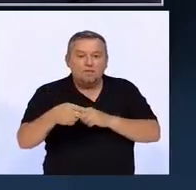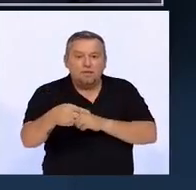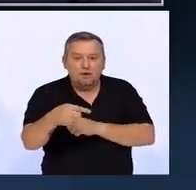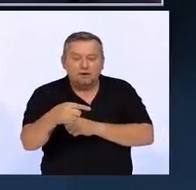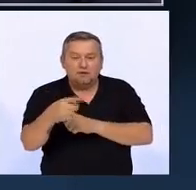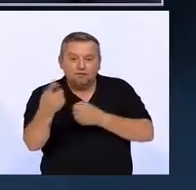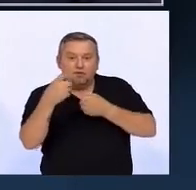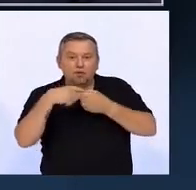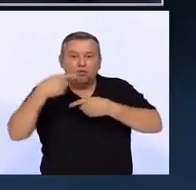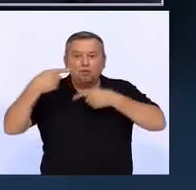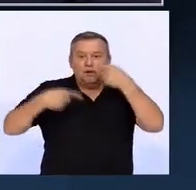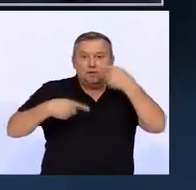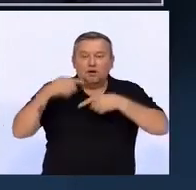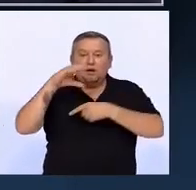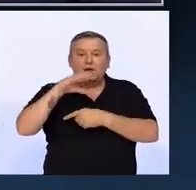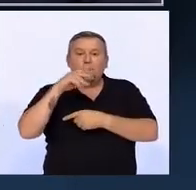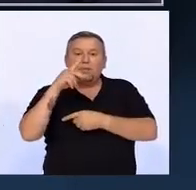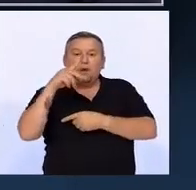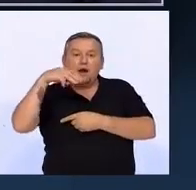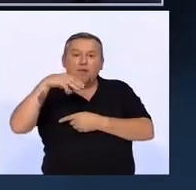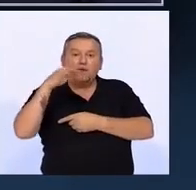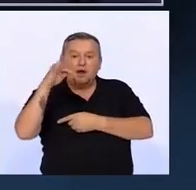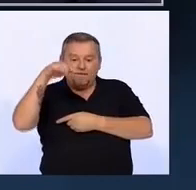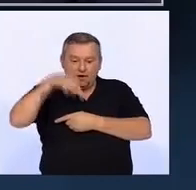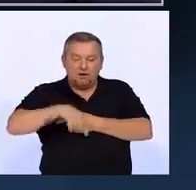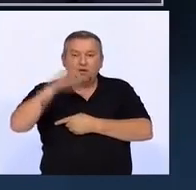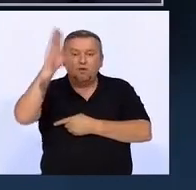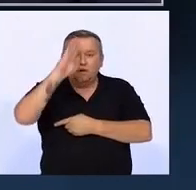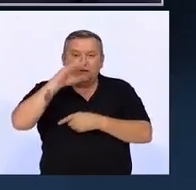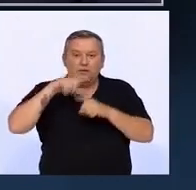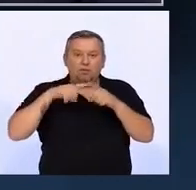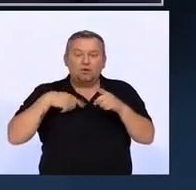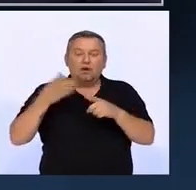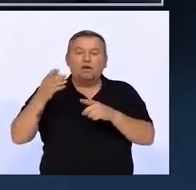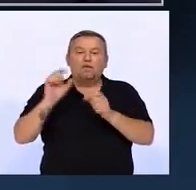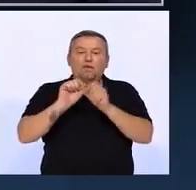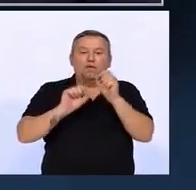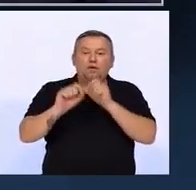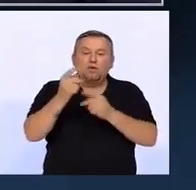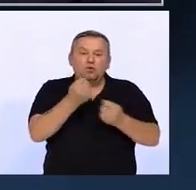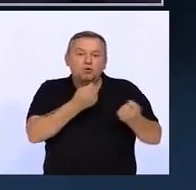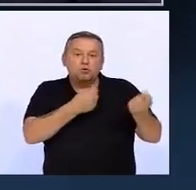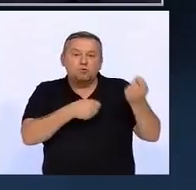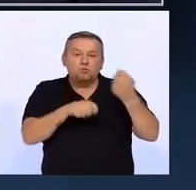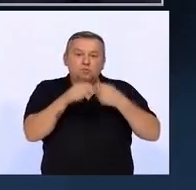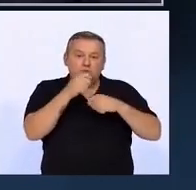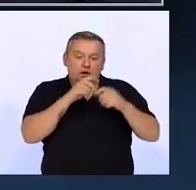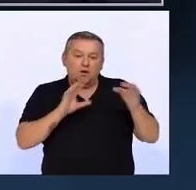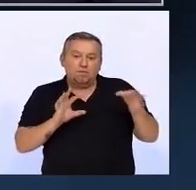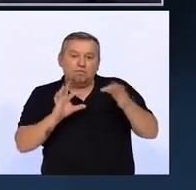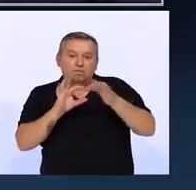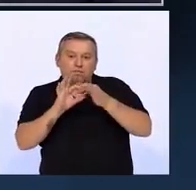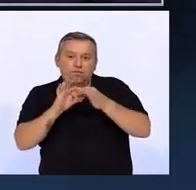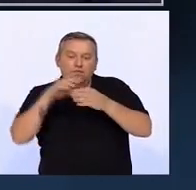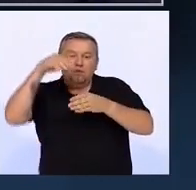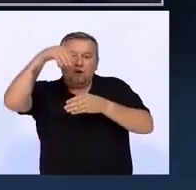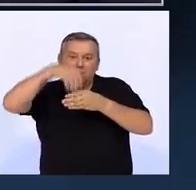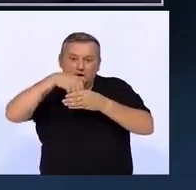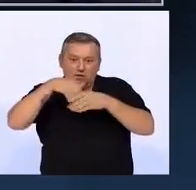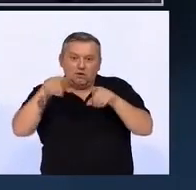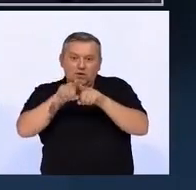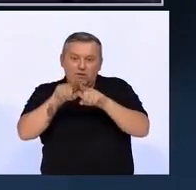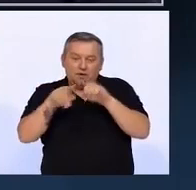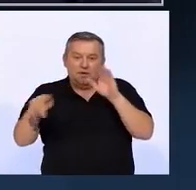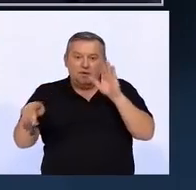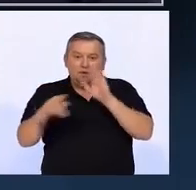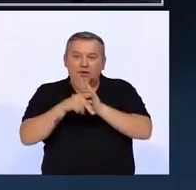o debate sobre a CPMF aqui no Brasil, porque ela foi aventada pelo economista vinculado à candidatura que atualmente é